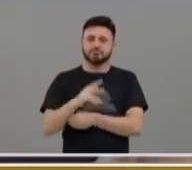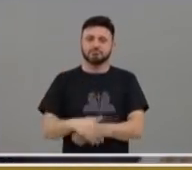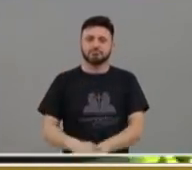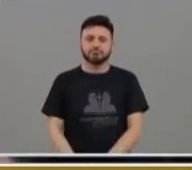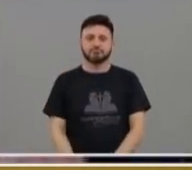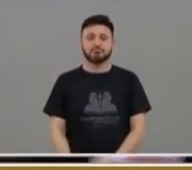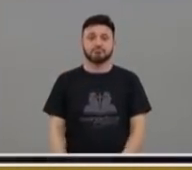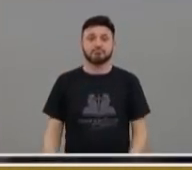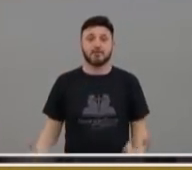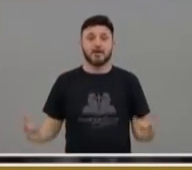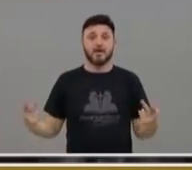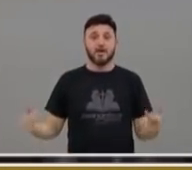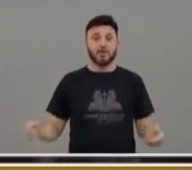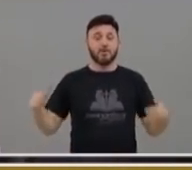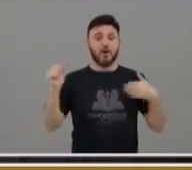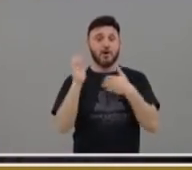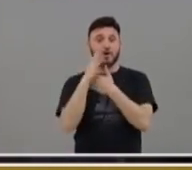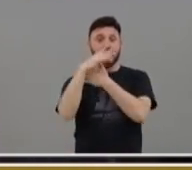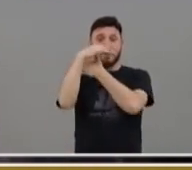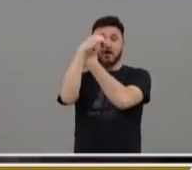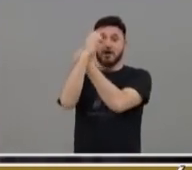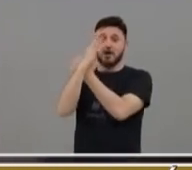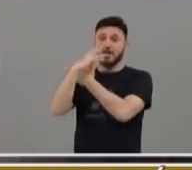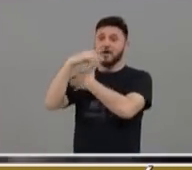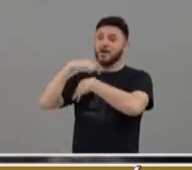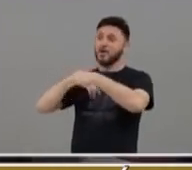águia me preparo pra